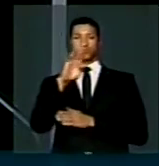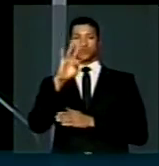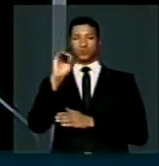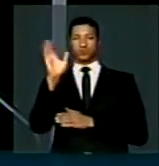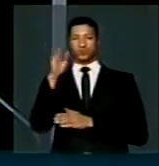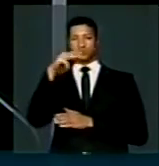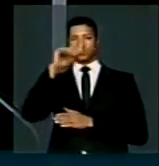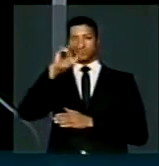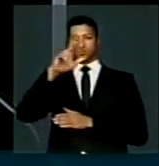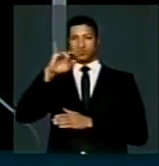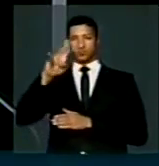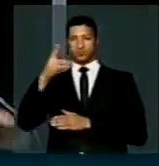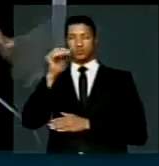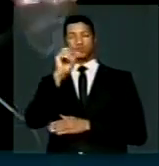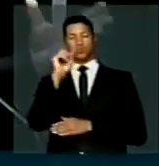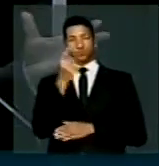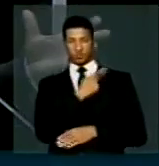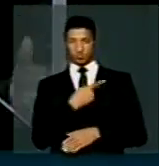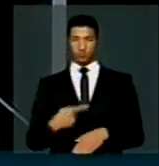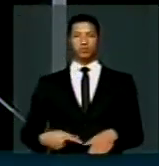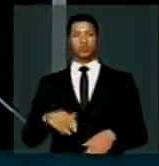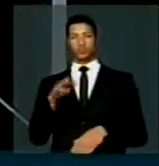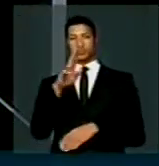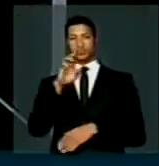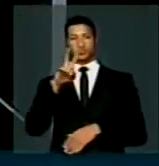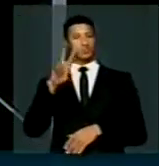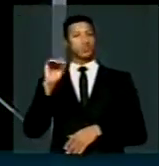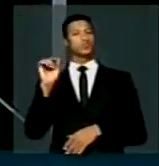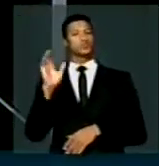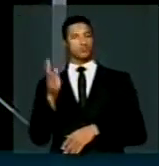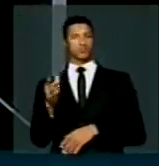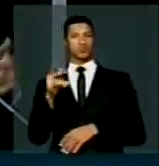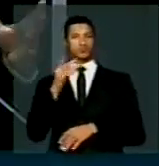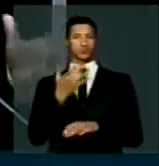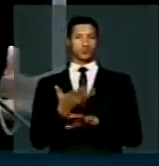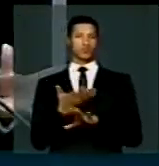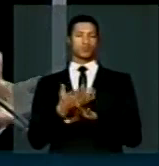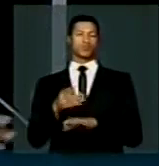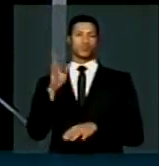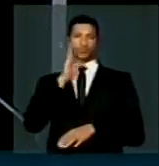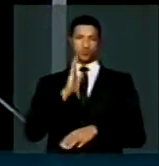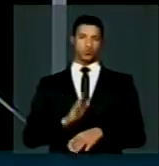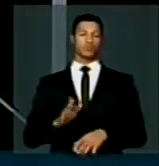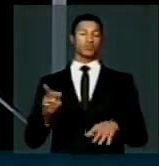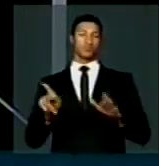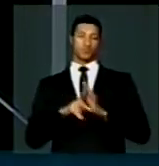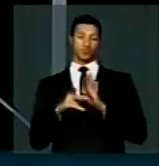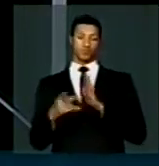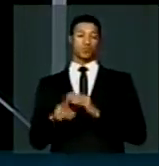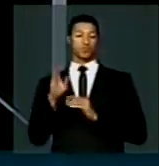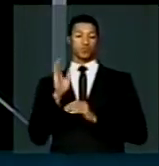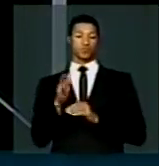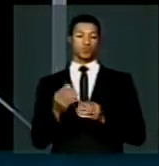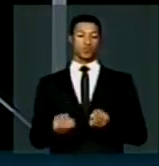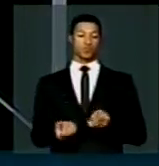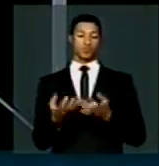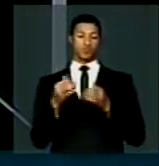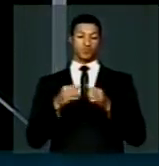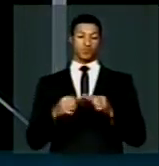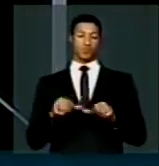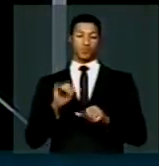Então, senhor presidente, o frevo, que já era patrimônio brasileiro, tornou-se